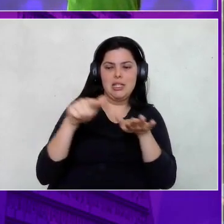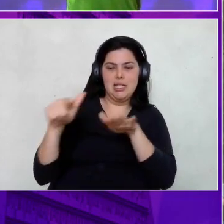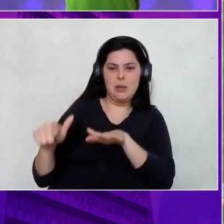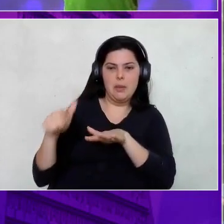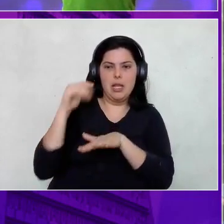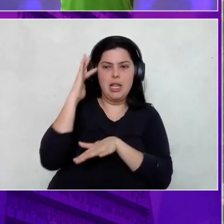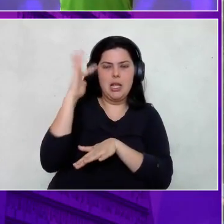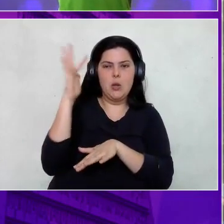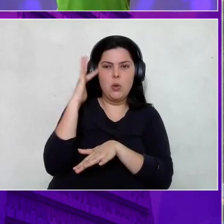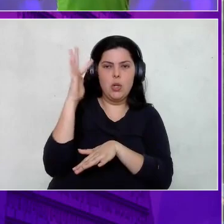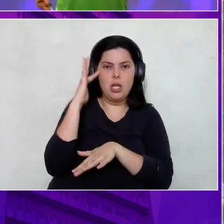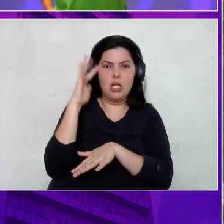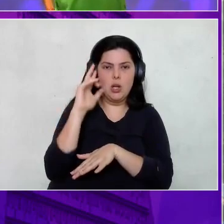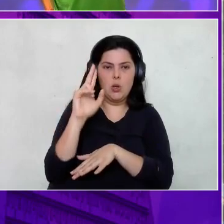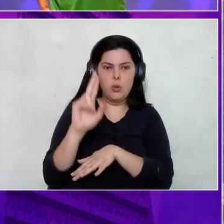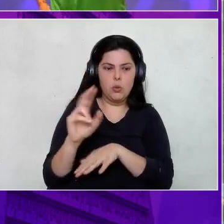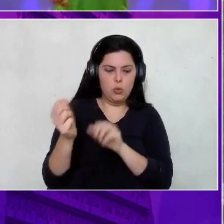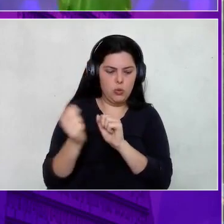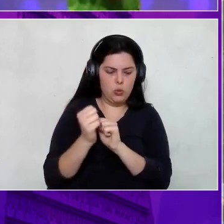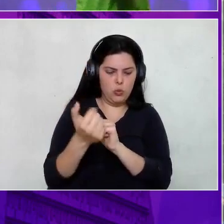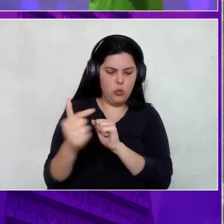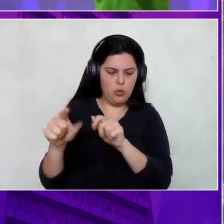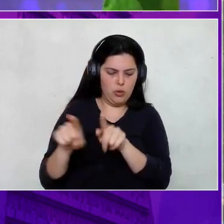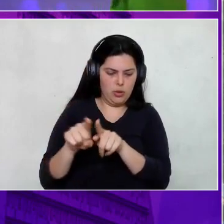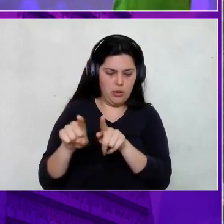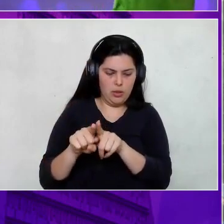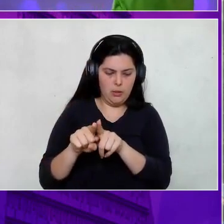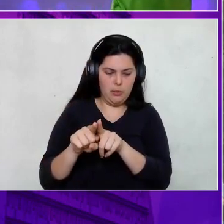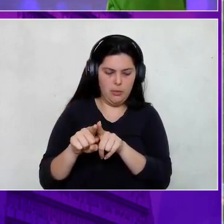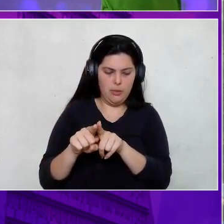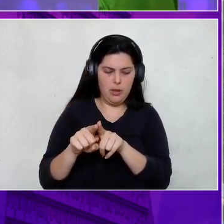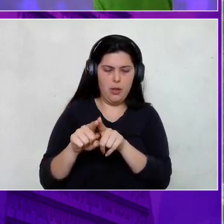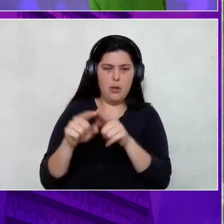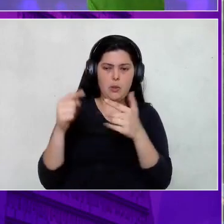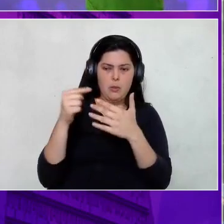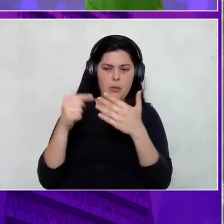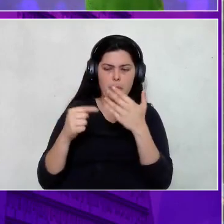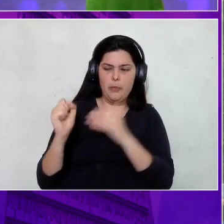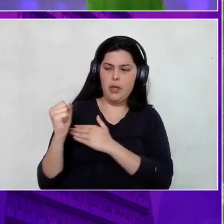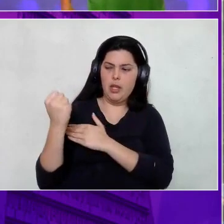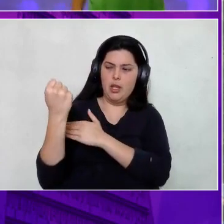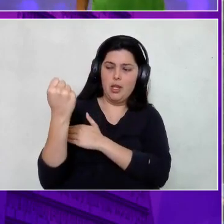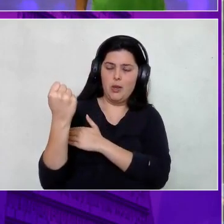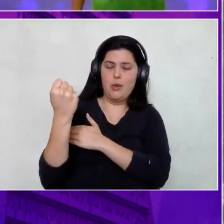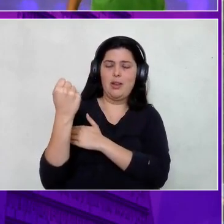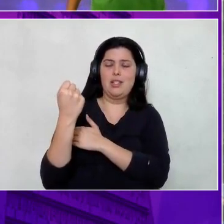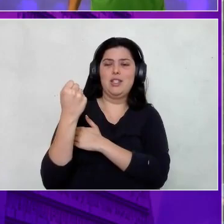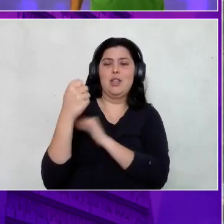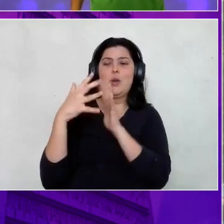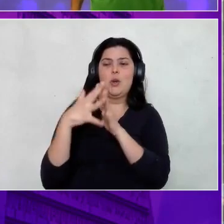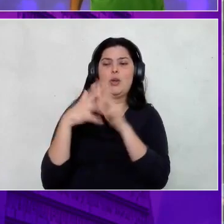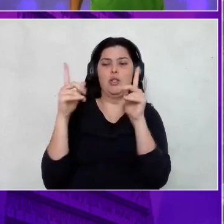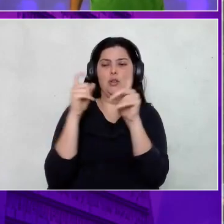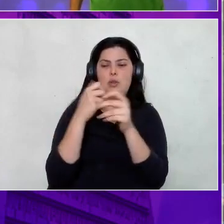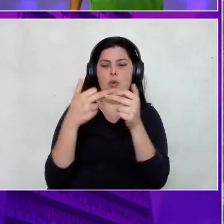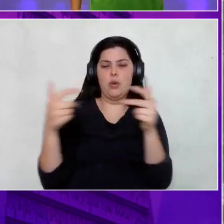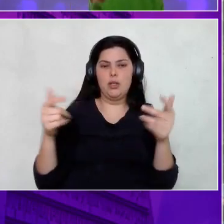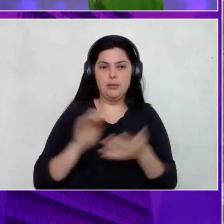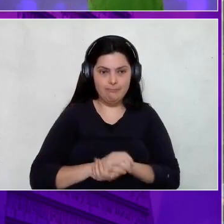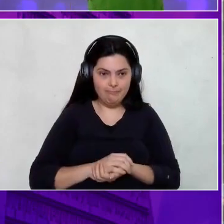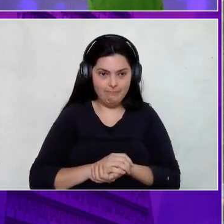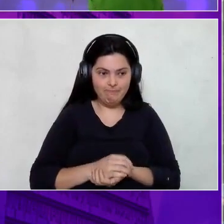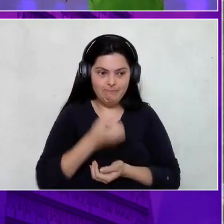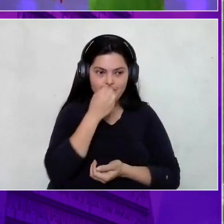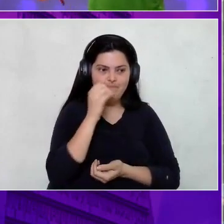com também o Otto Scharmer e com todos os meus heróis de complexidade. Sim, foi muito legal,